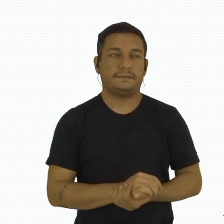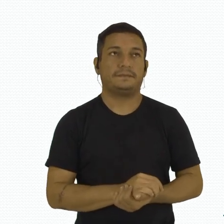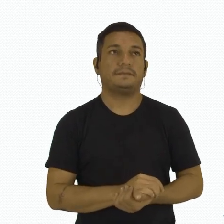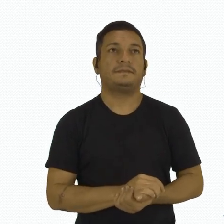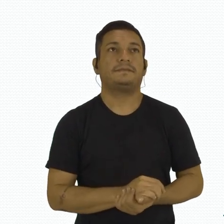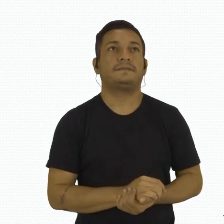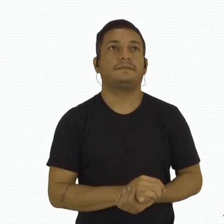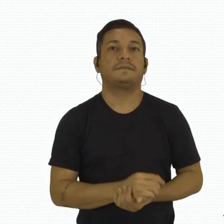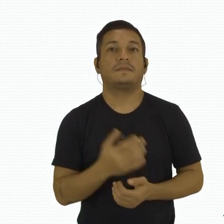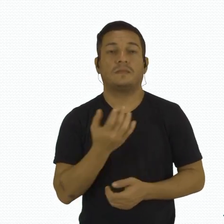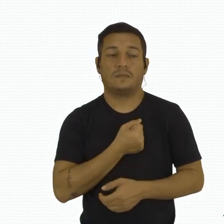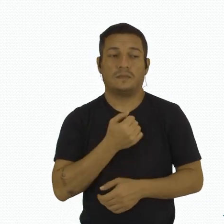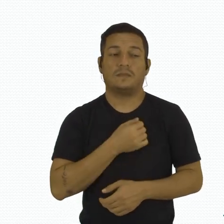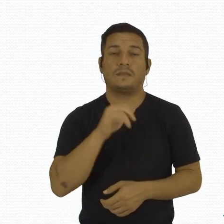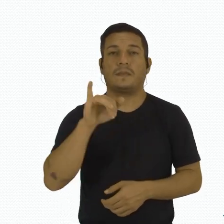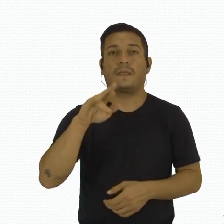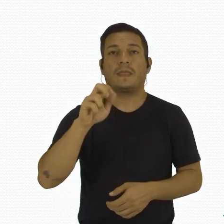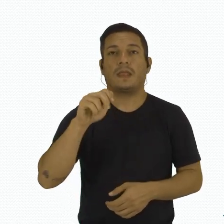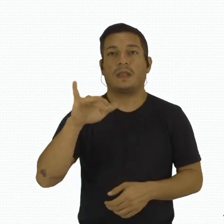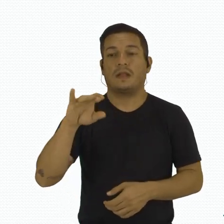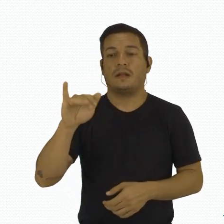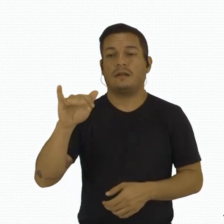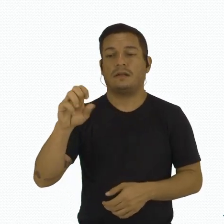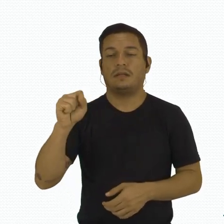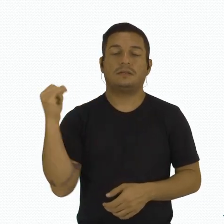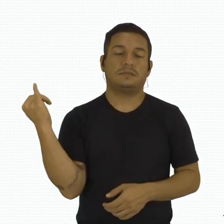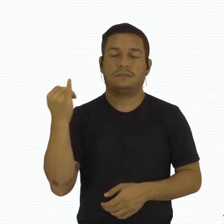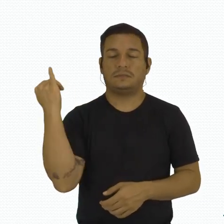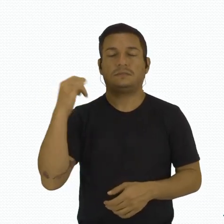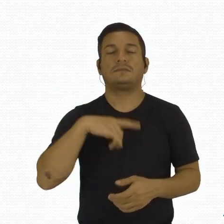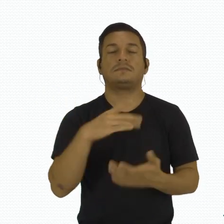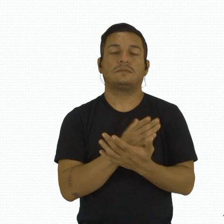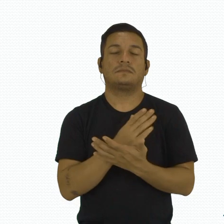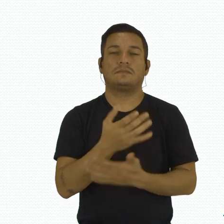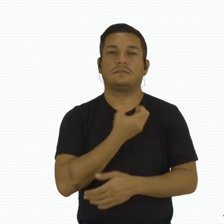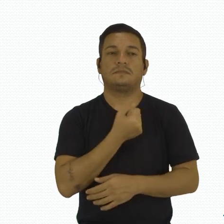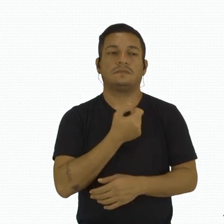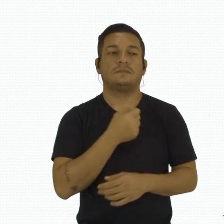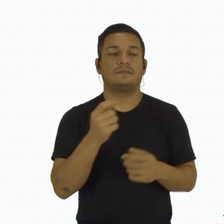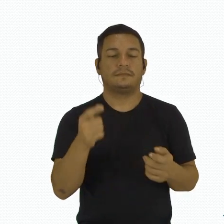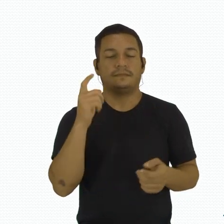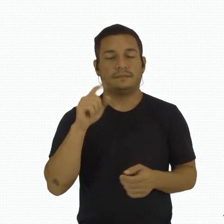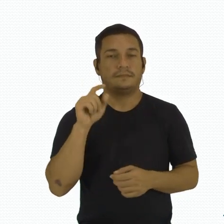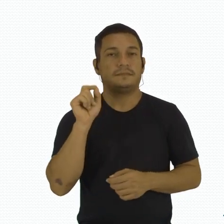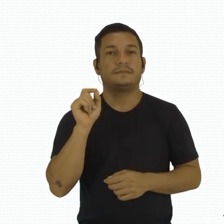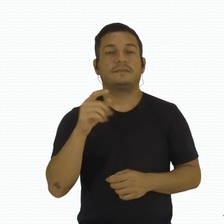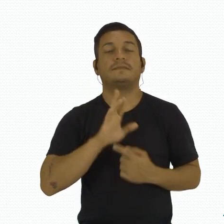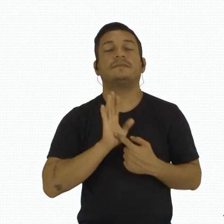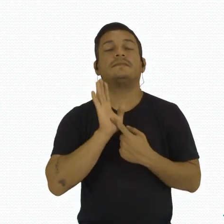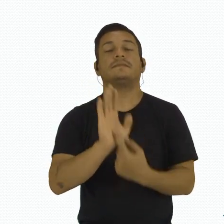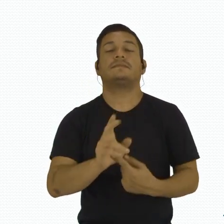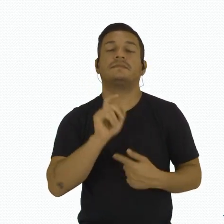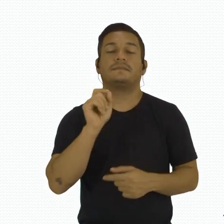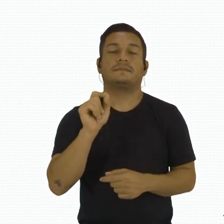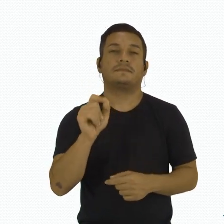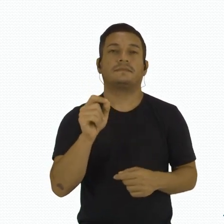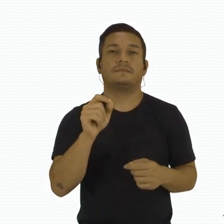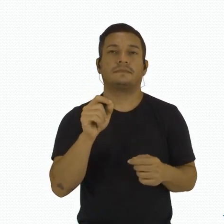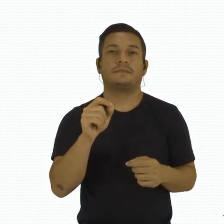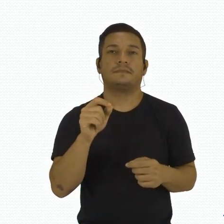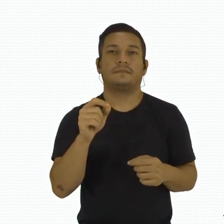números irracionais importantes. Tem certos tipos de números irracionais que são fascinantes porque eles apresentam